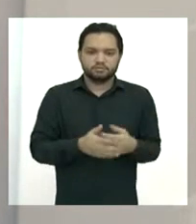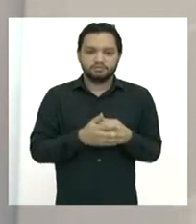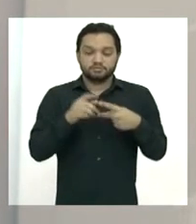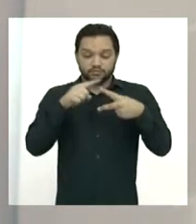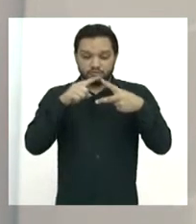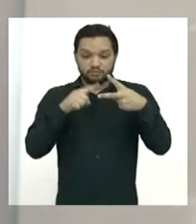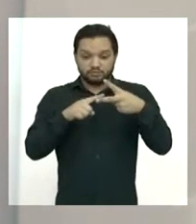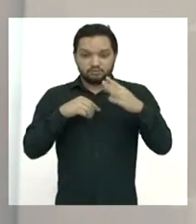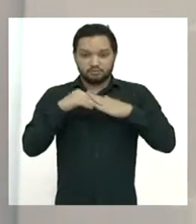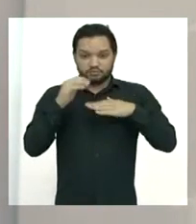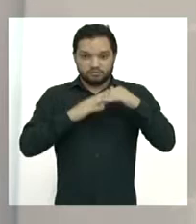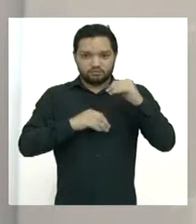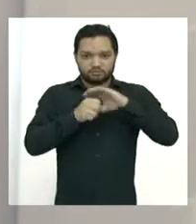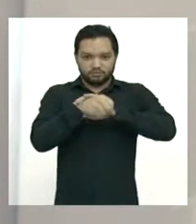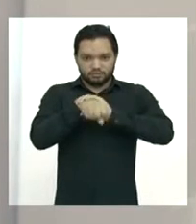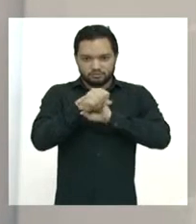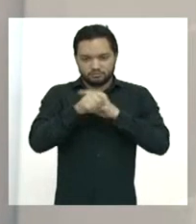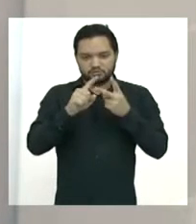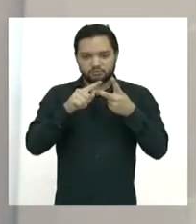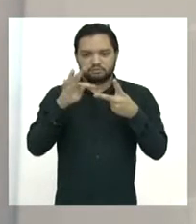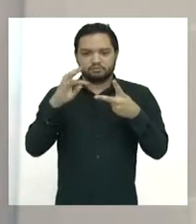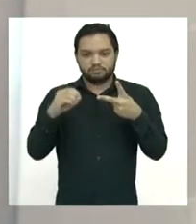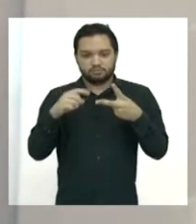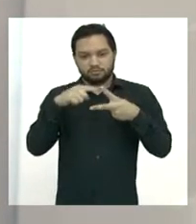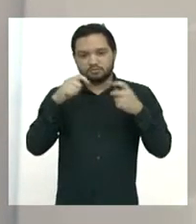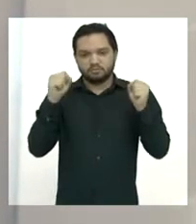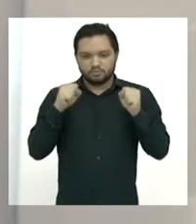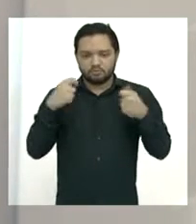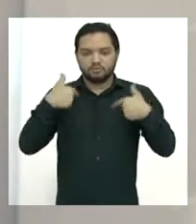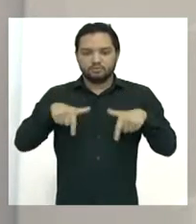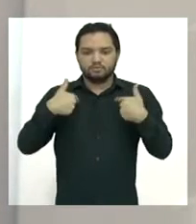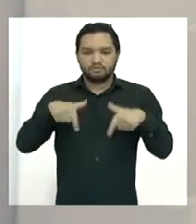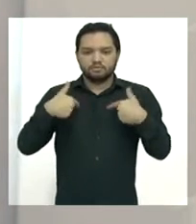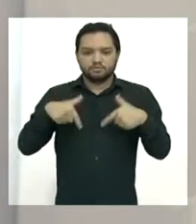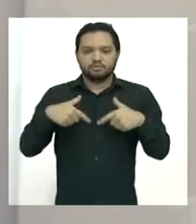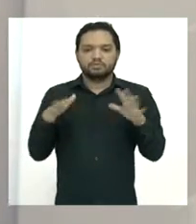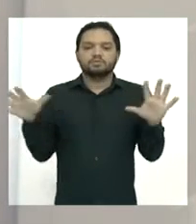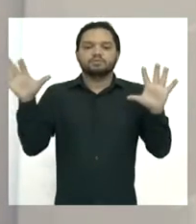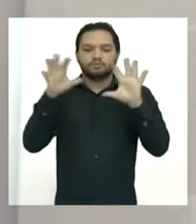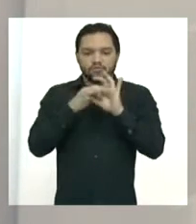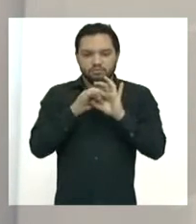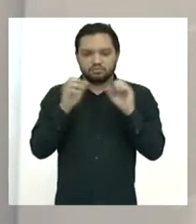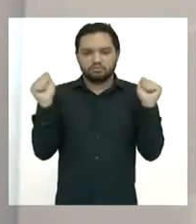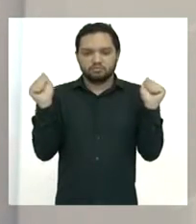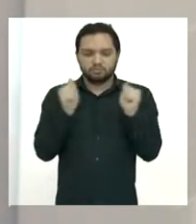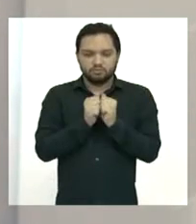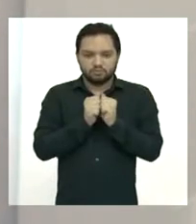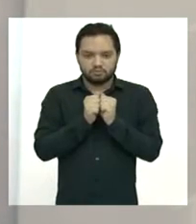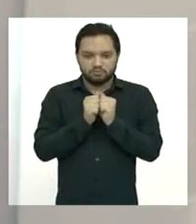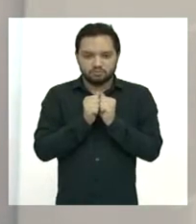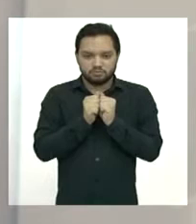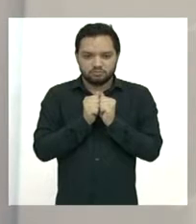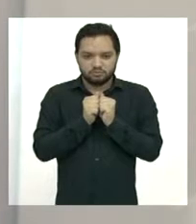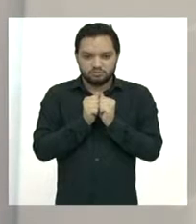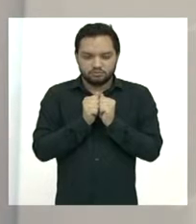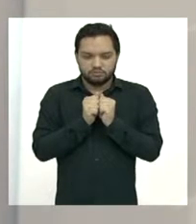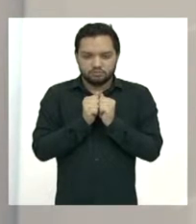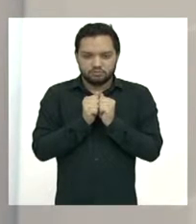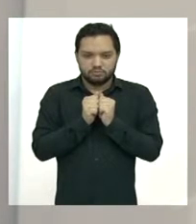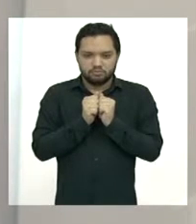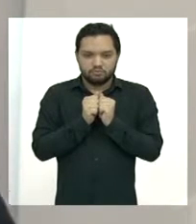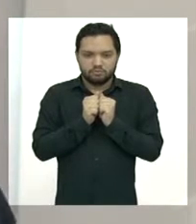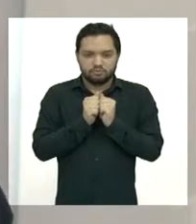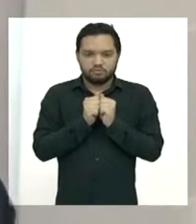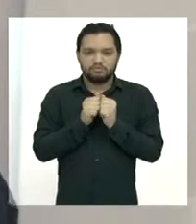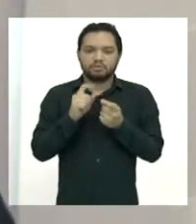a equipe de saúde de uma forma geral, estão aptas a trabalhar em conjunto, não só na reabilitação quando a gente surgiu,